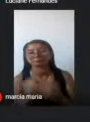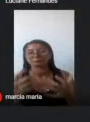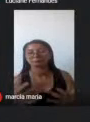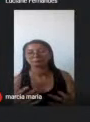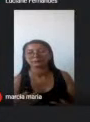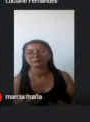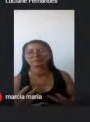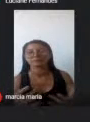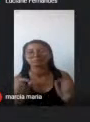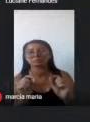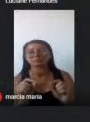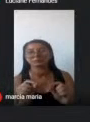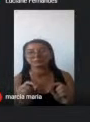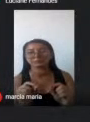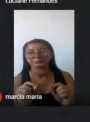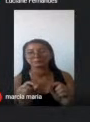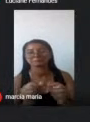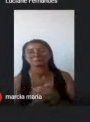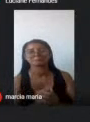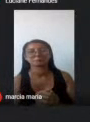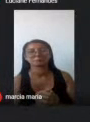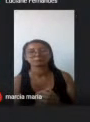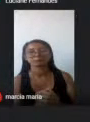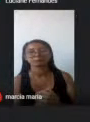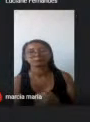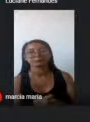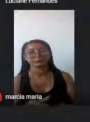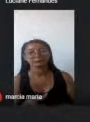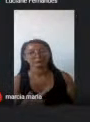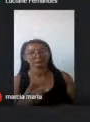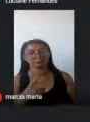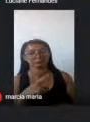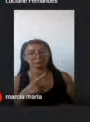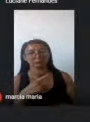nossos conhecimentos técnicos? Nós estamos,